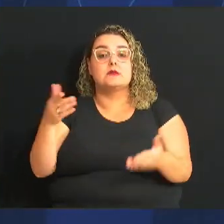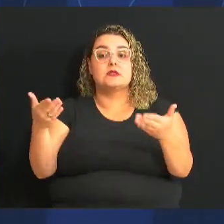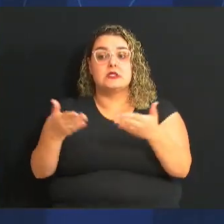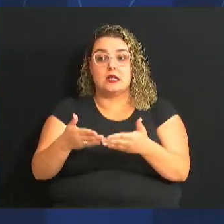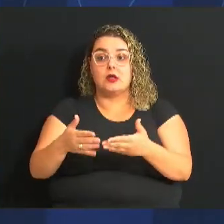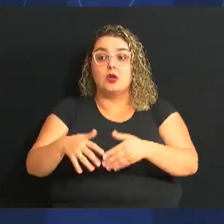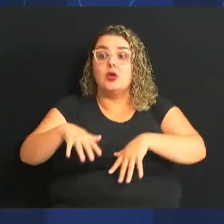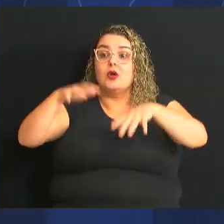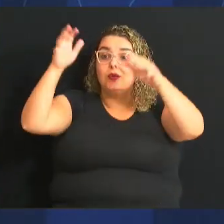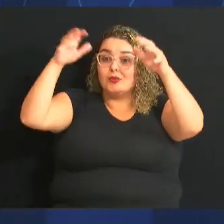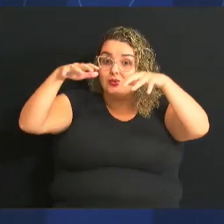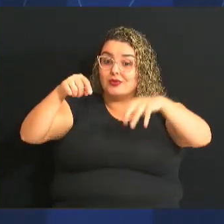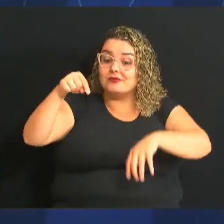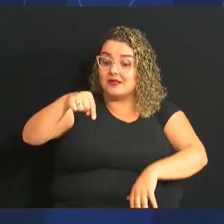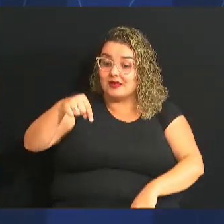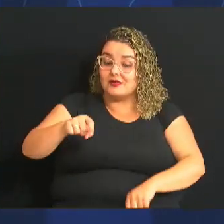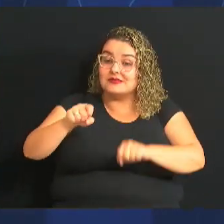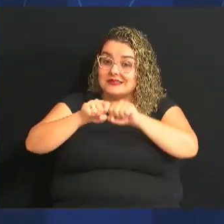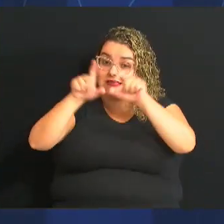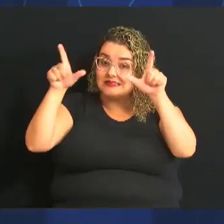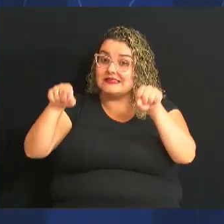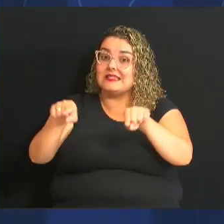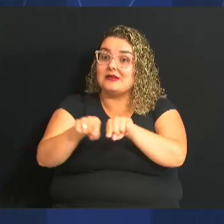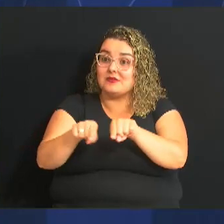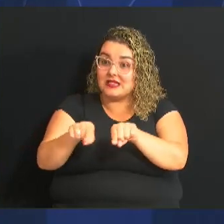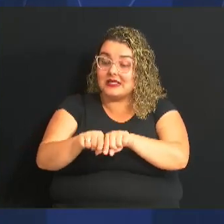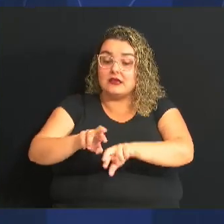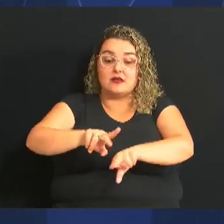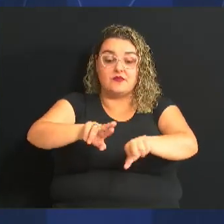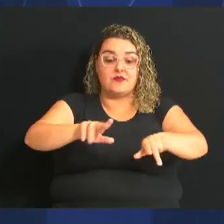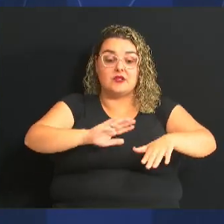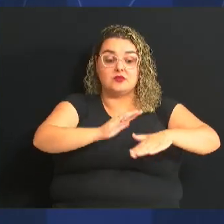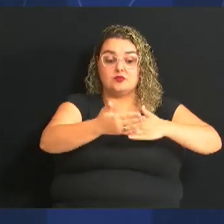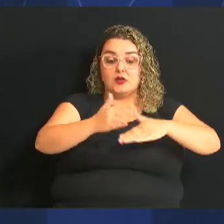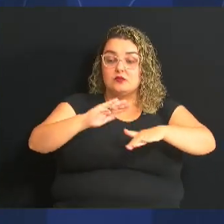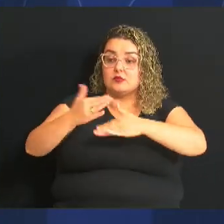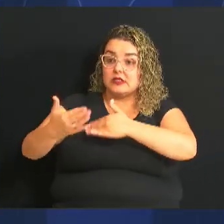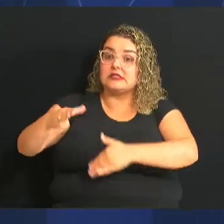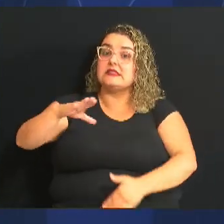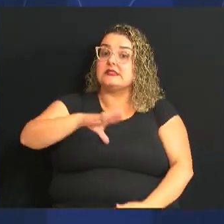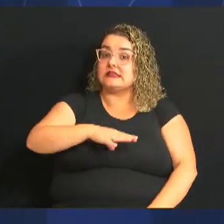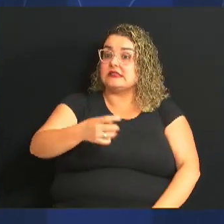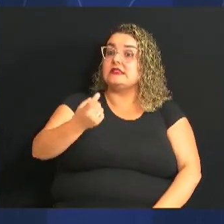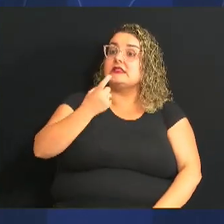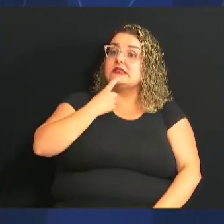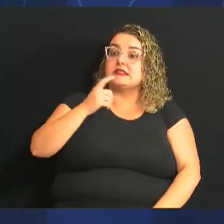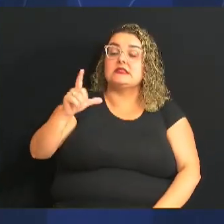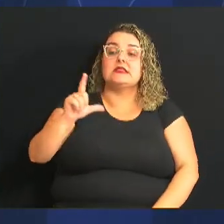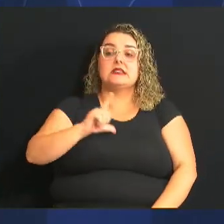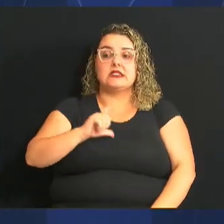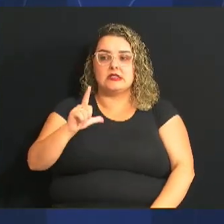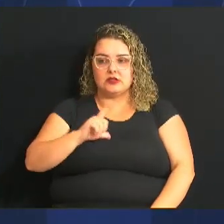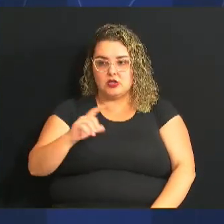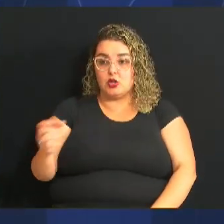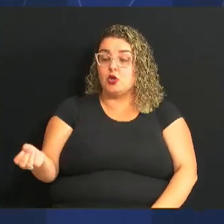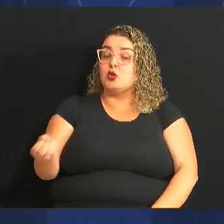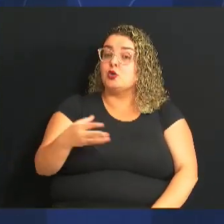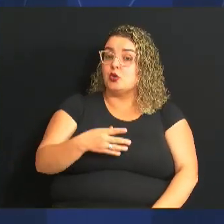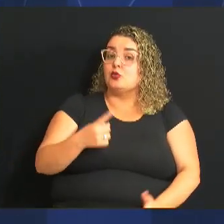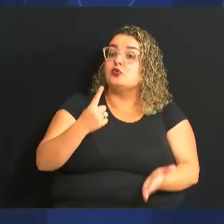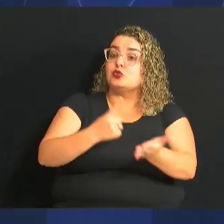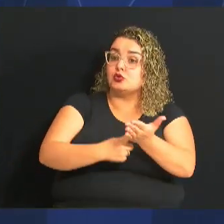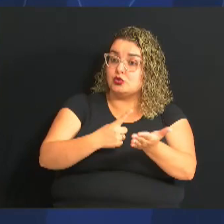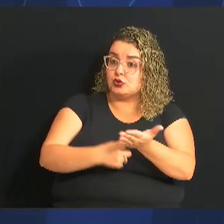chuva que caiu nesta manhã também em muitos bairros da cidade de Campinas. Nós temos novos registros